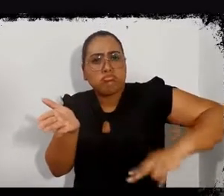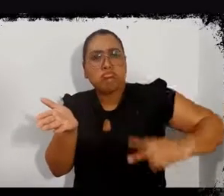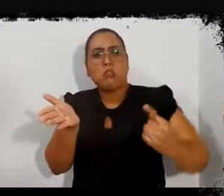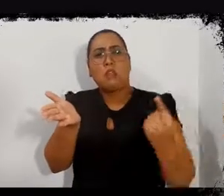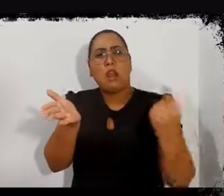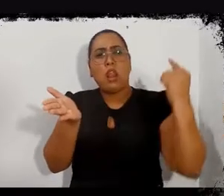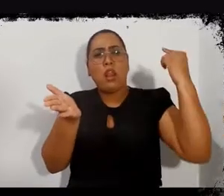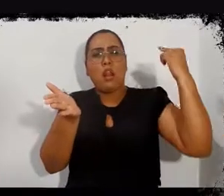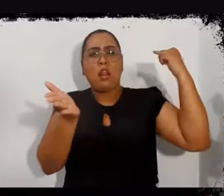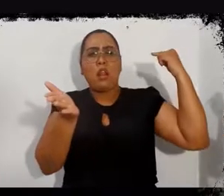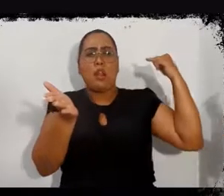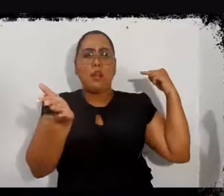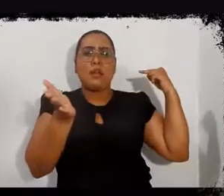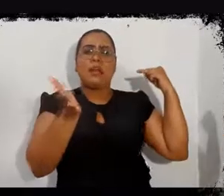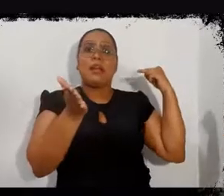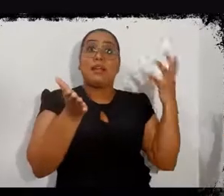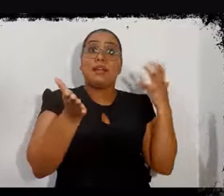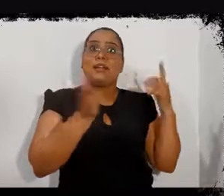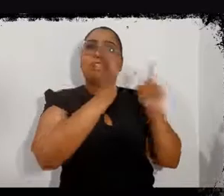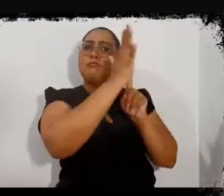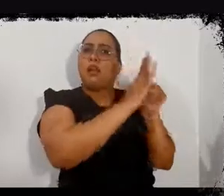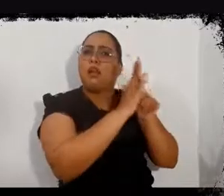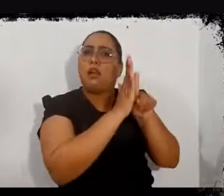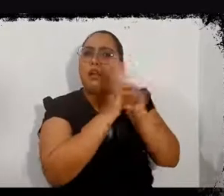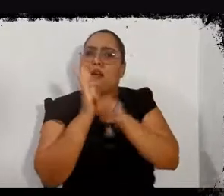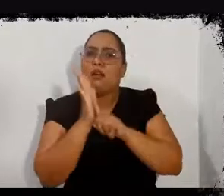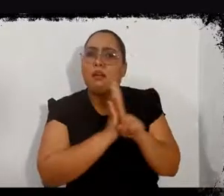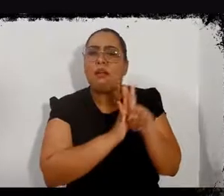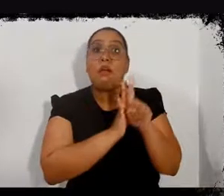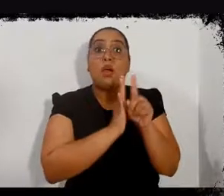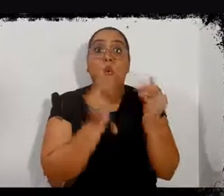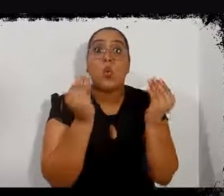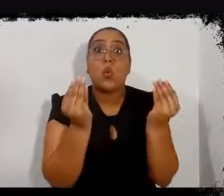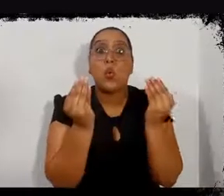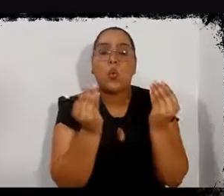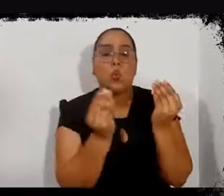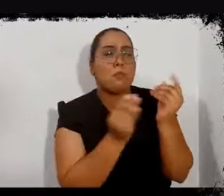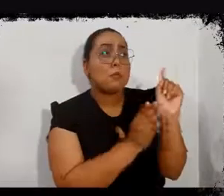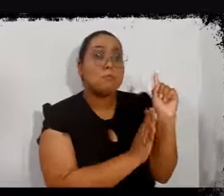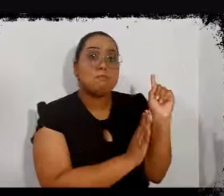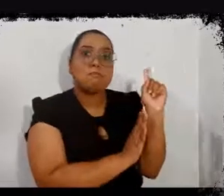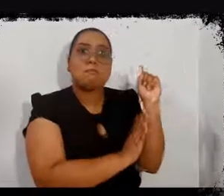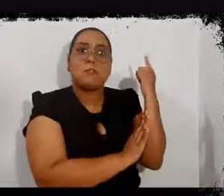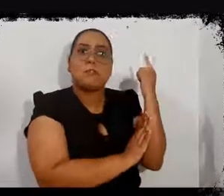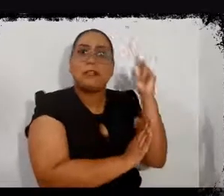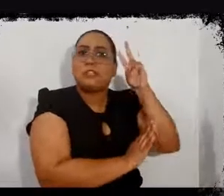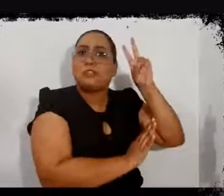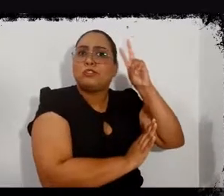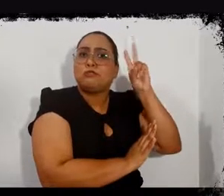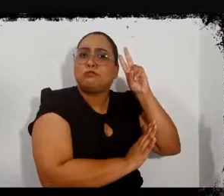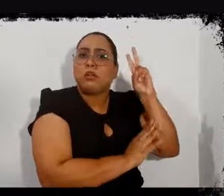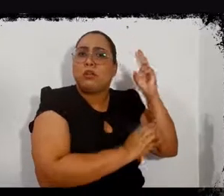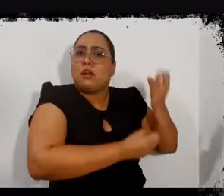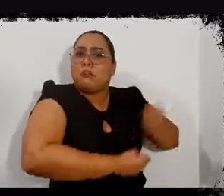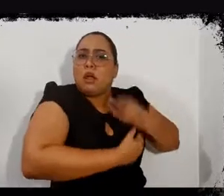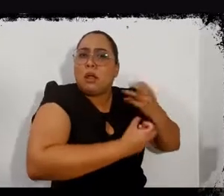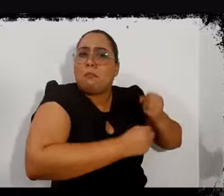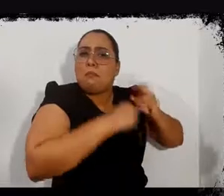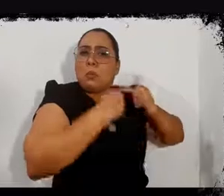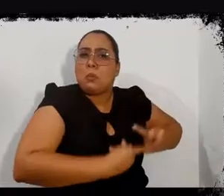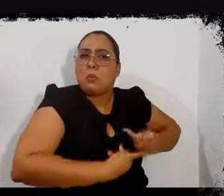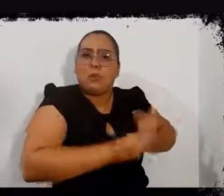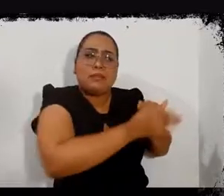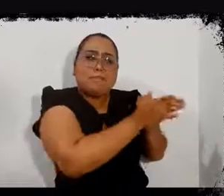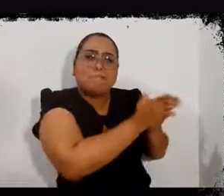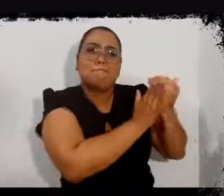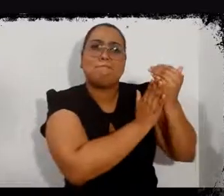para investigar os primórdios da história e do pensamento humano, assim como